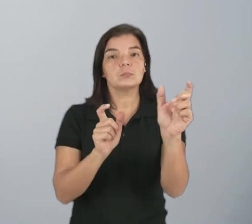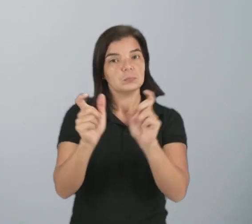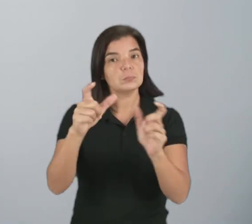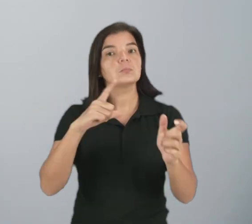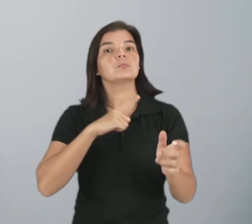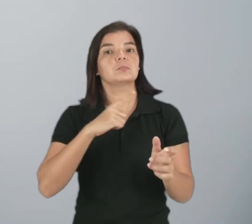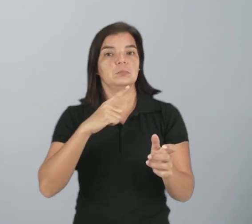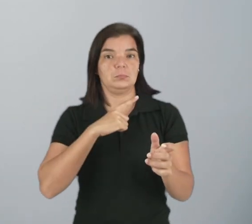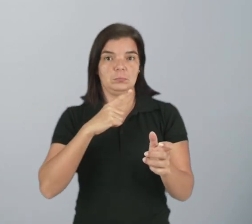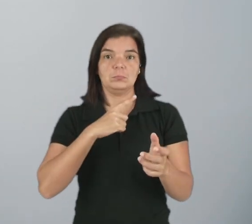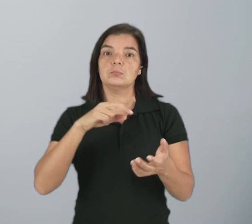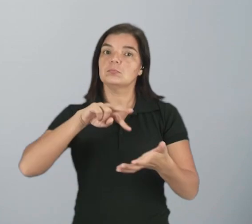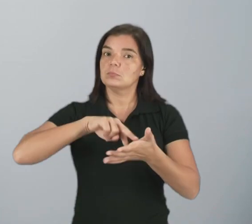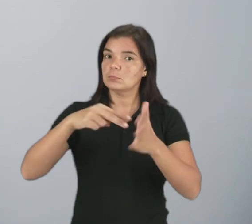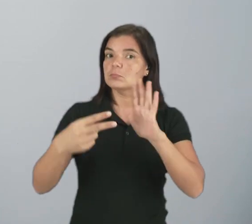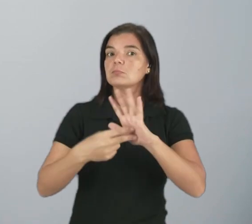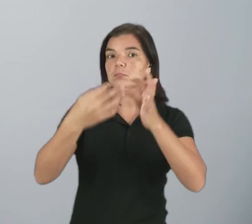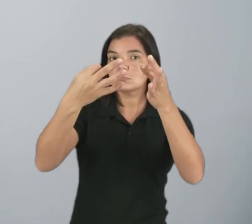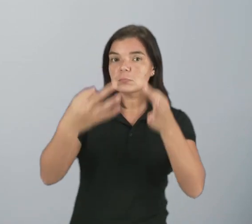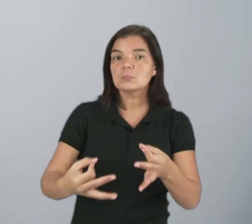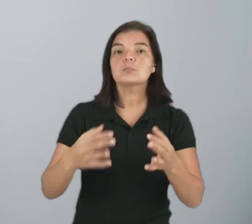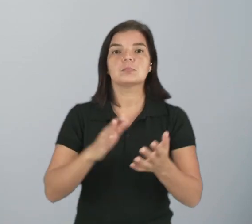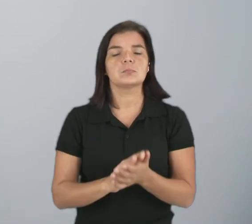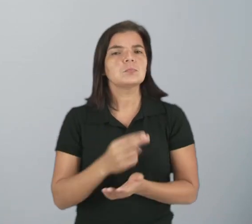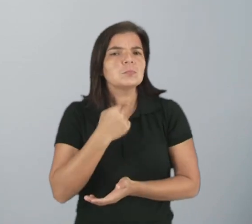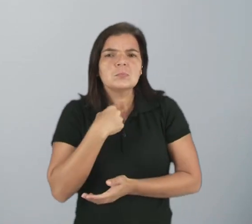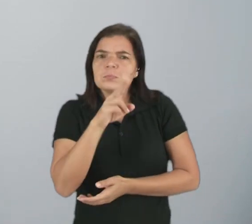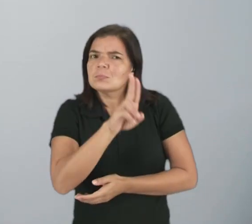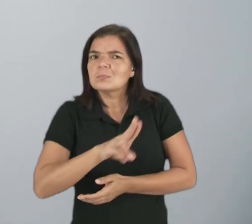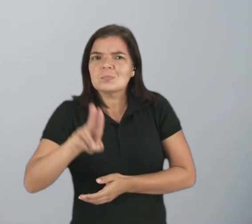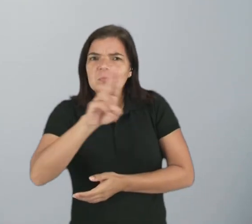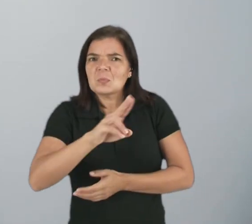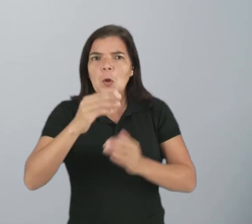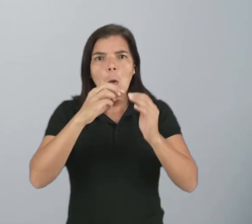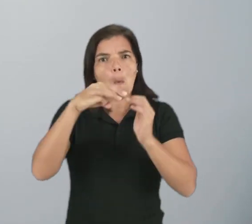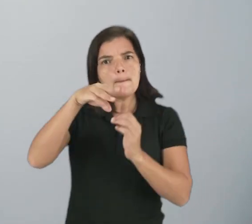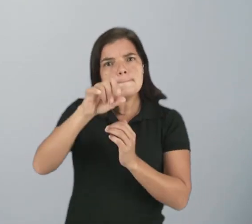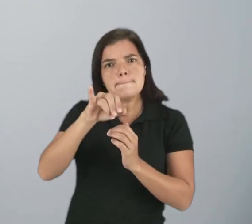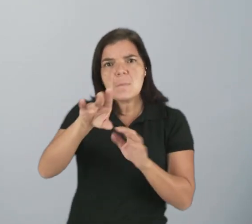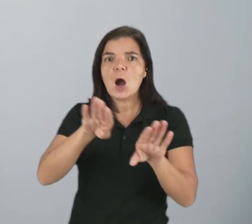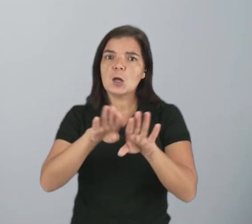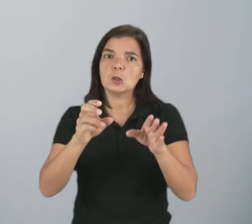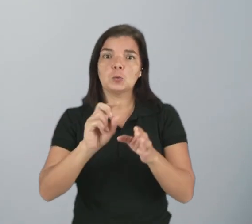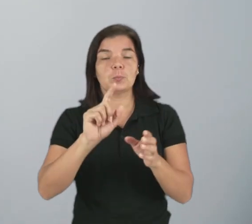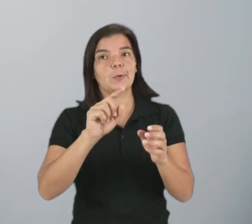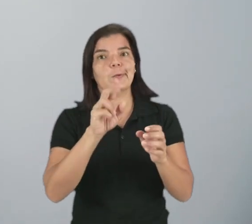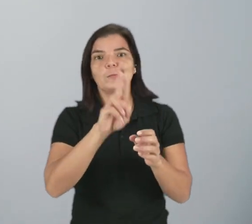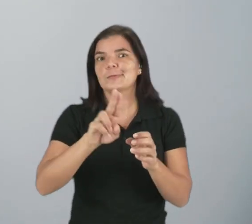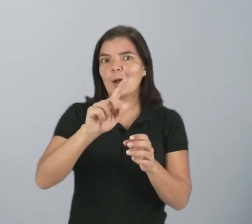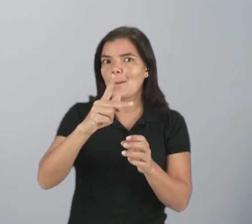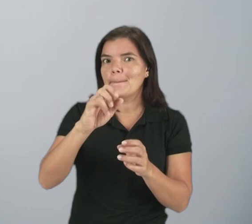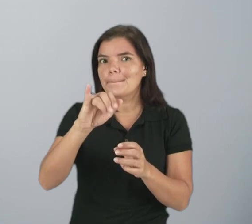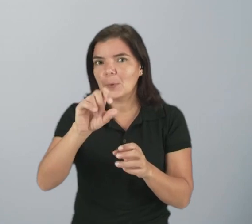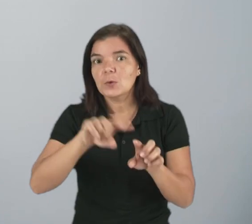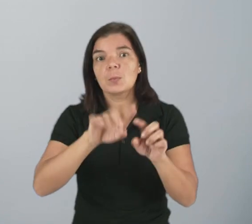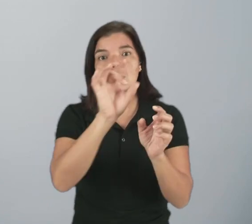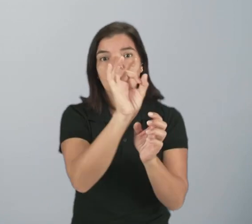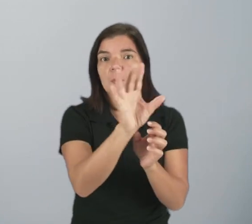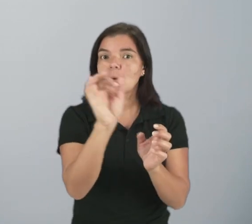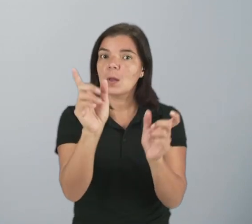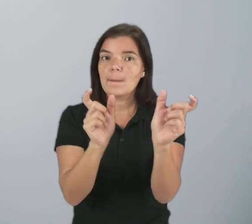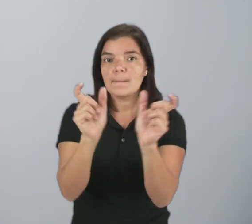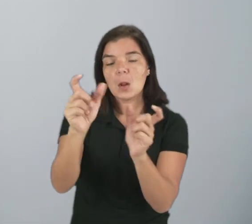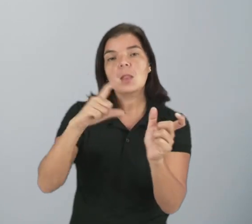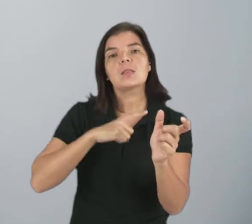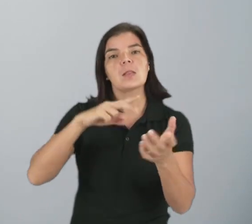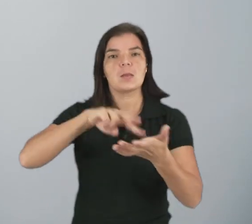palavras têm que ser empregadas com o seu sentido correto. Eu não posso usar um mas onde eu deveria usar um pois, por exemplo, porque cada palavra dessa